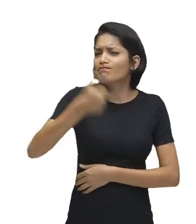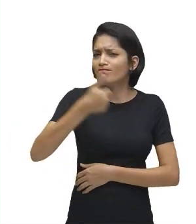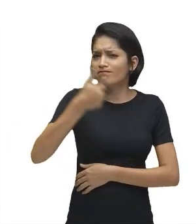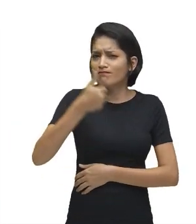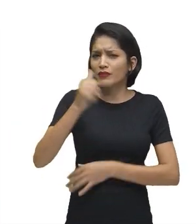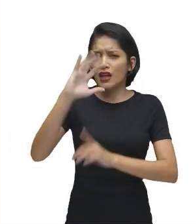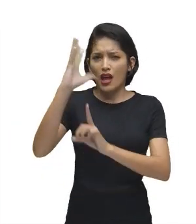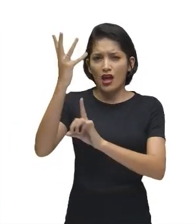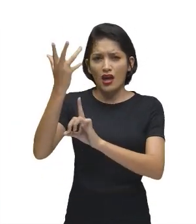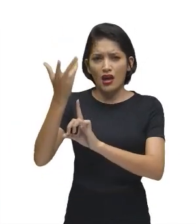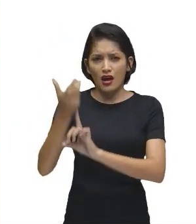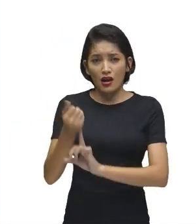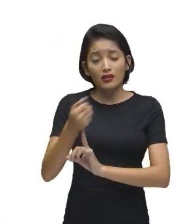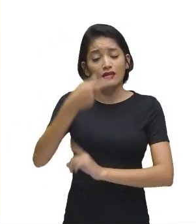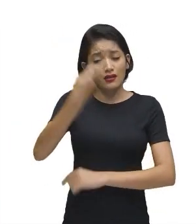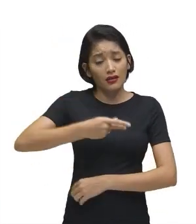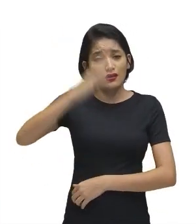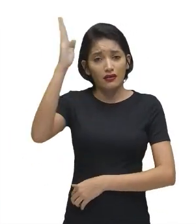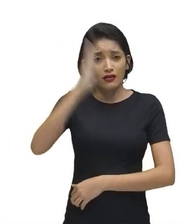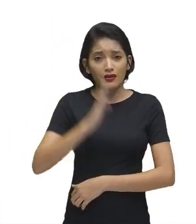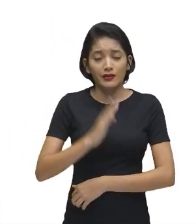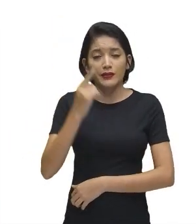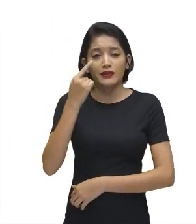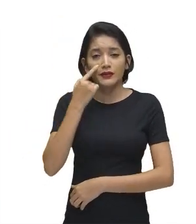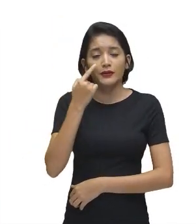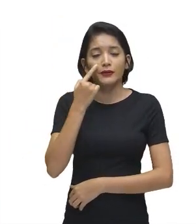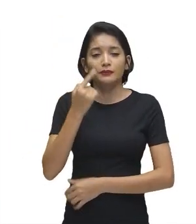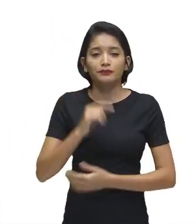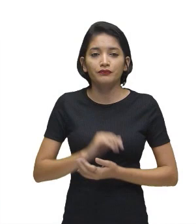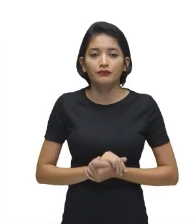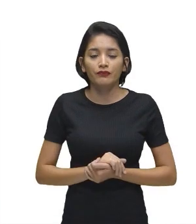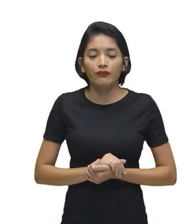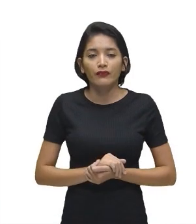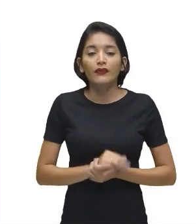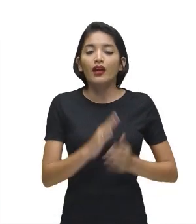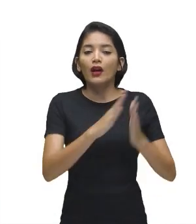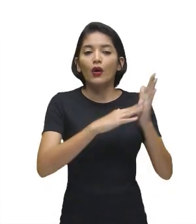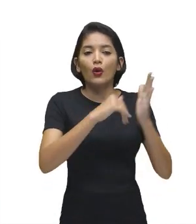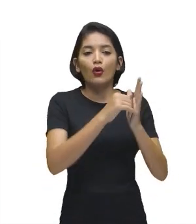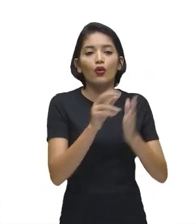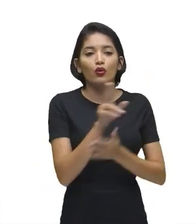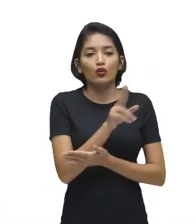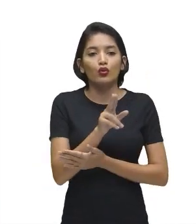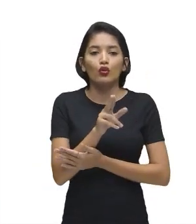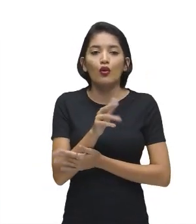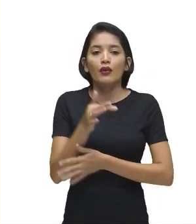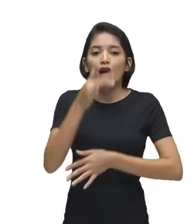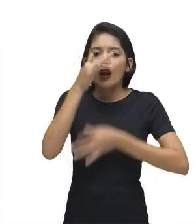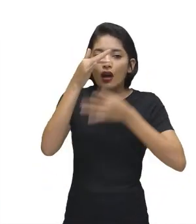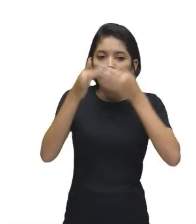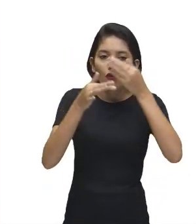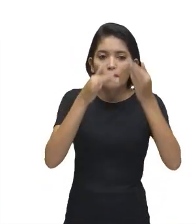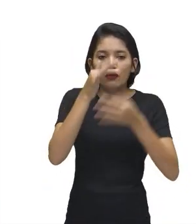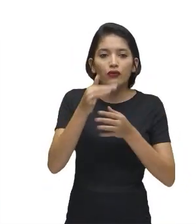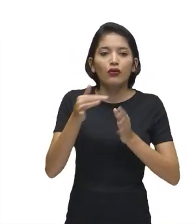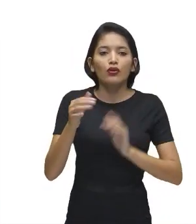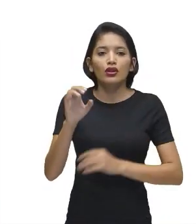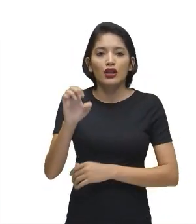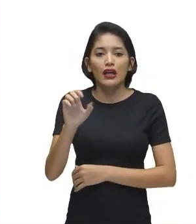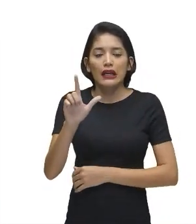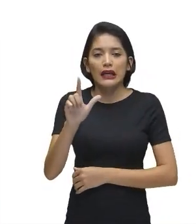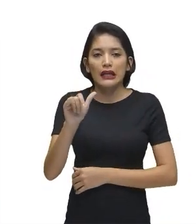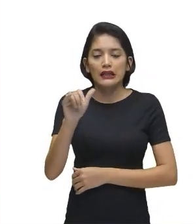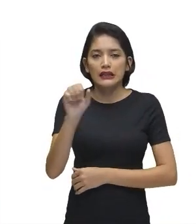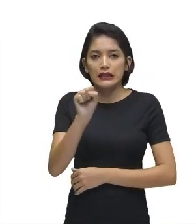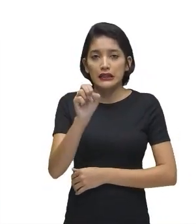artista impressionista brasileiro. Aí vocês estão vendo aí uma obra chamada Flores de Liceu. Aí nós temos aqui